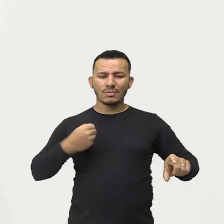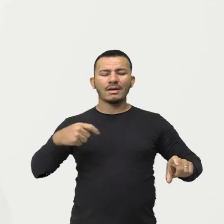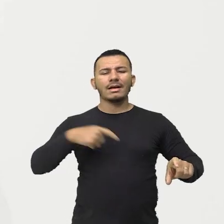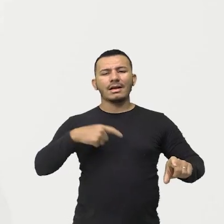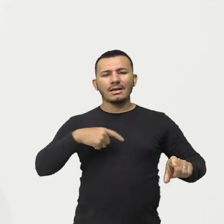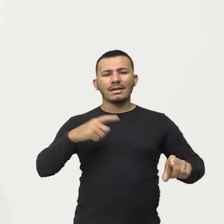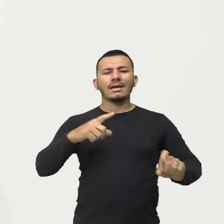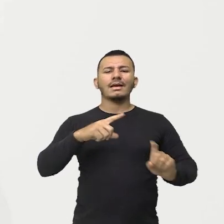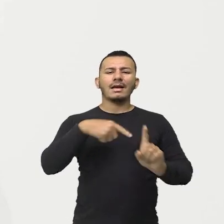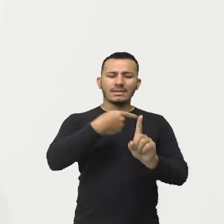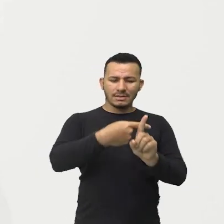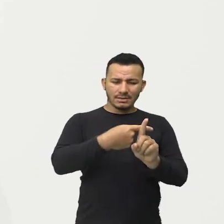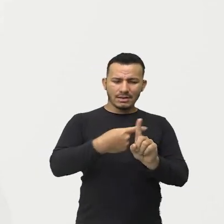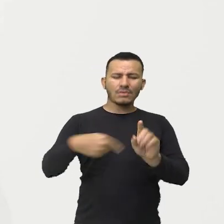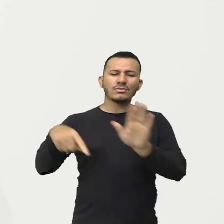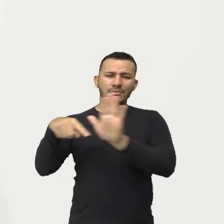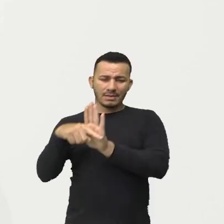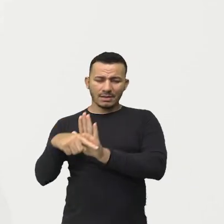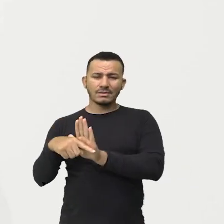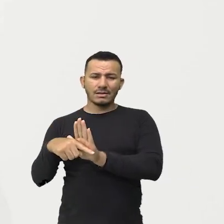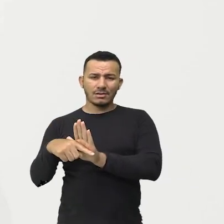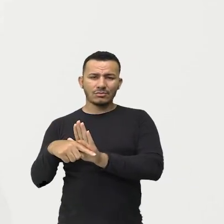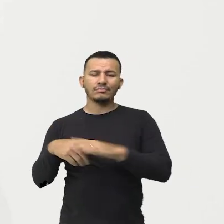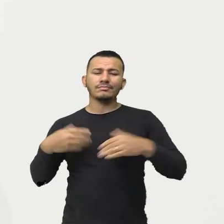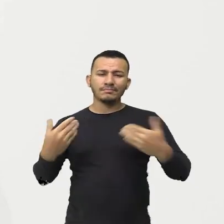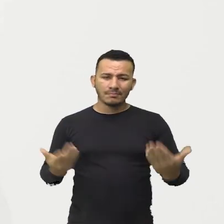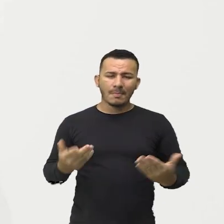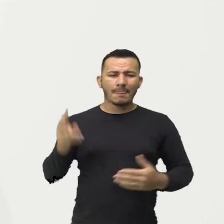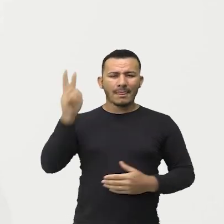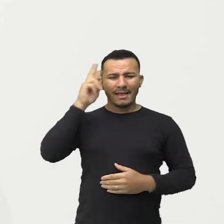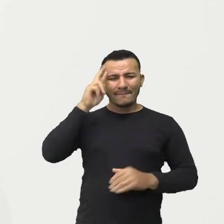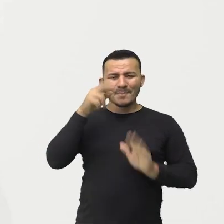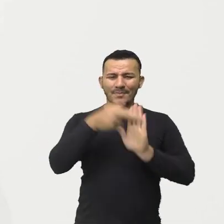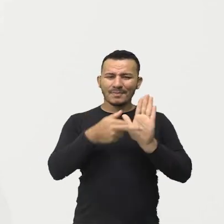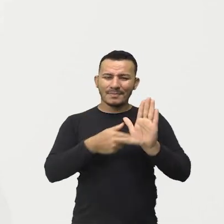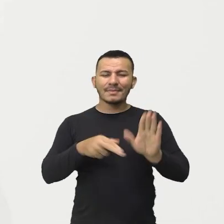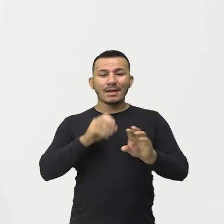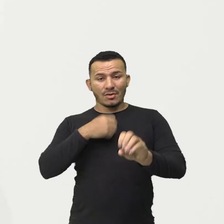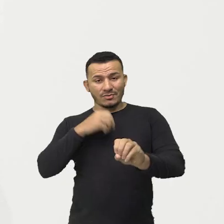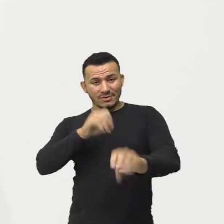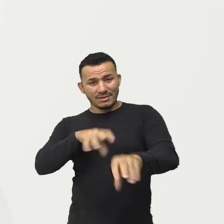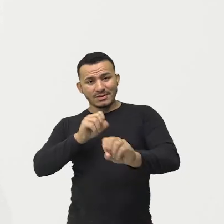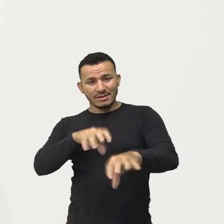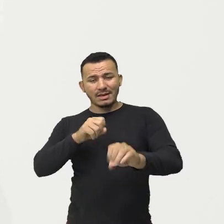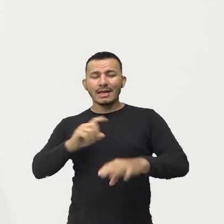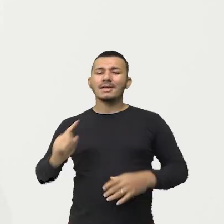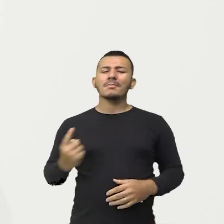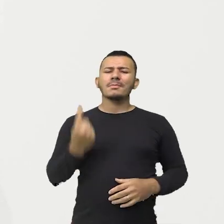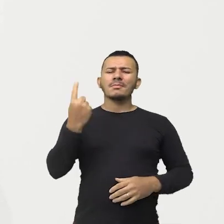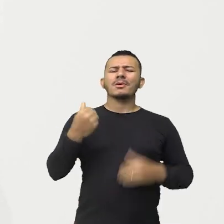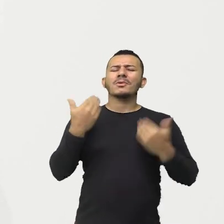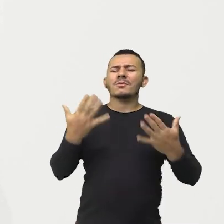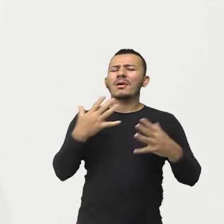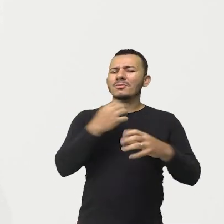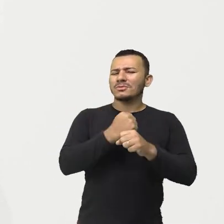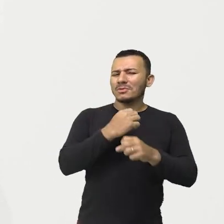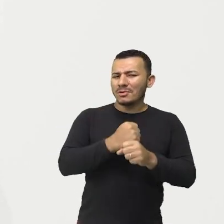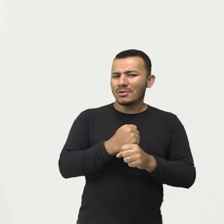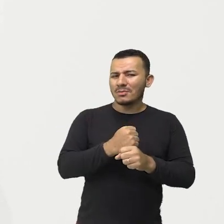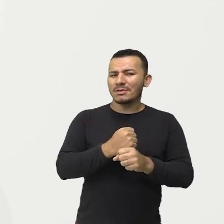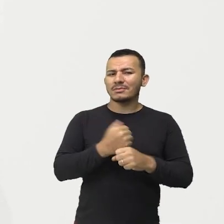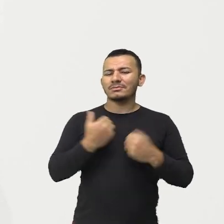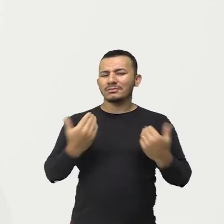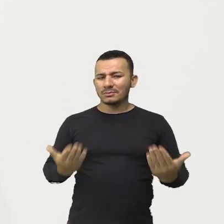tem adição e subtração. E a gente aprendeu, né, que a gente resolve, nesse caso, o que